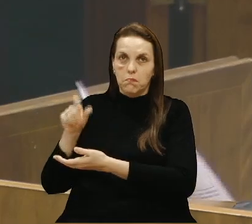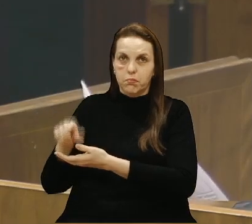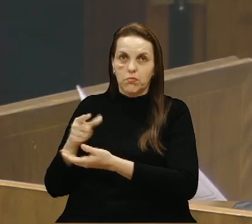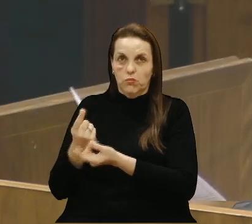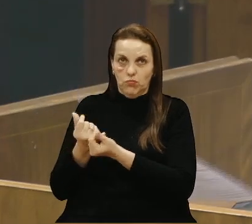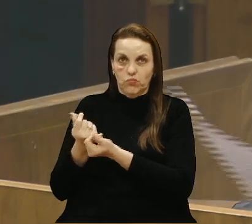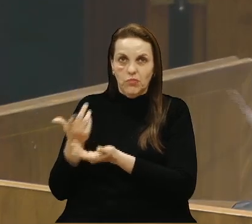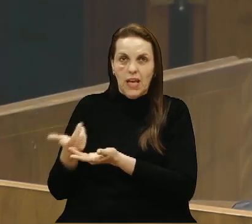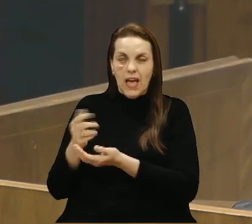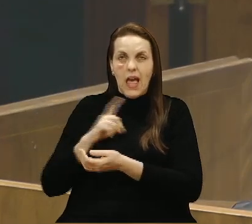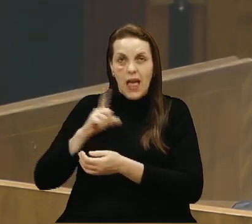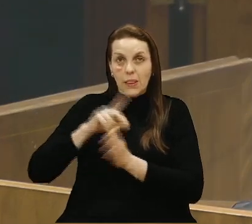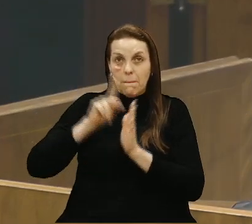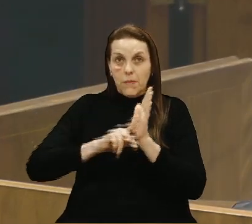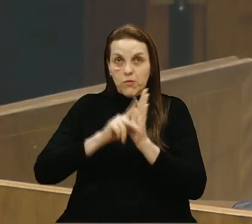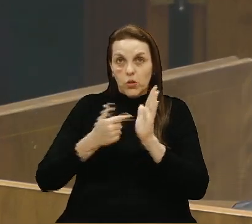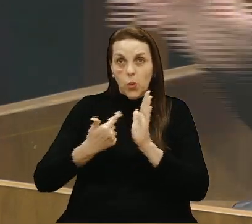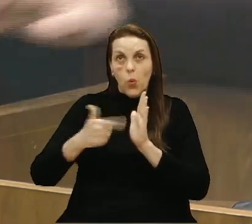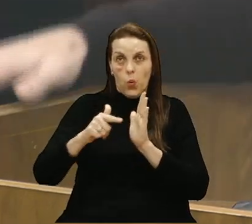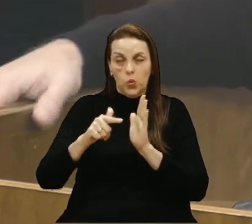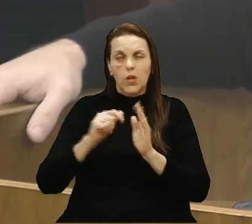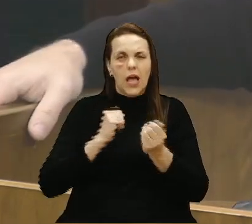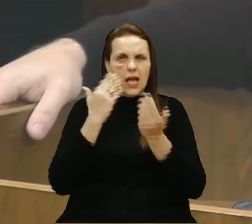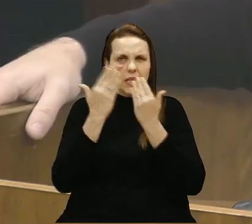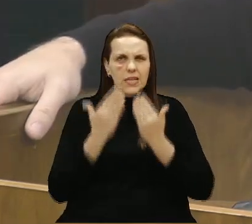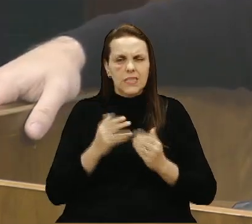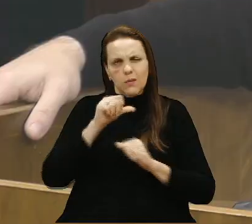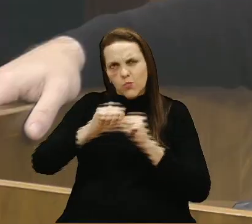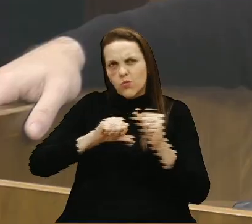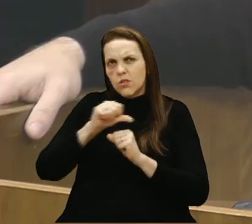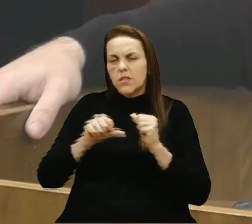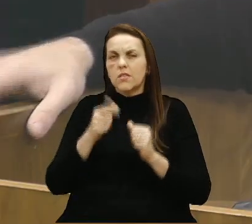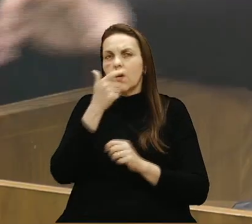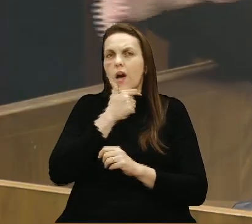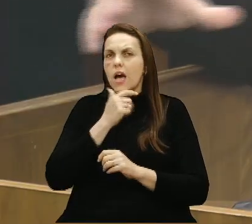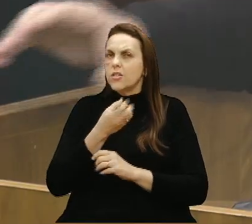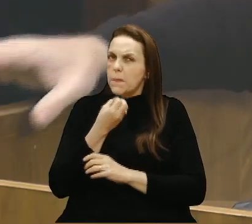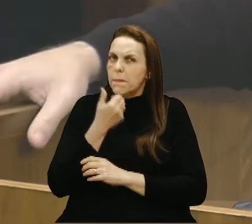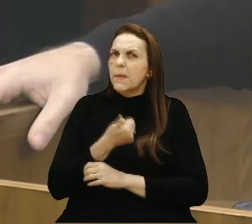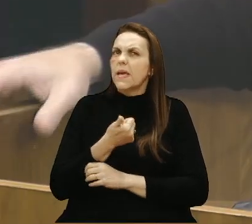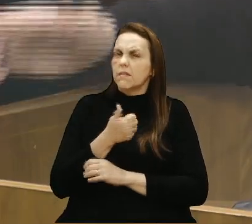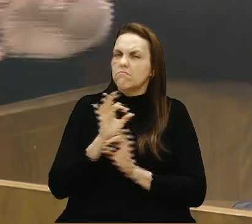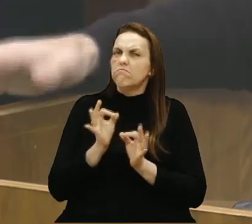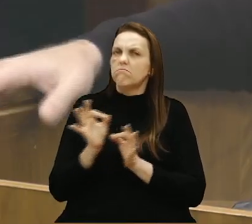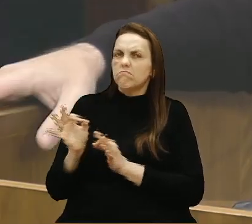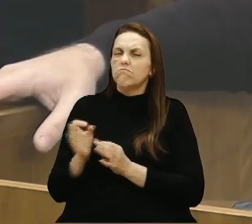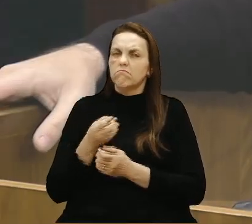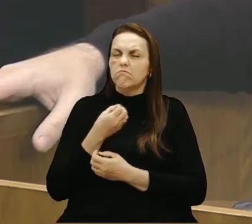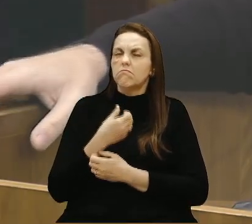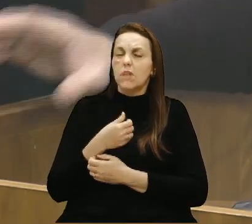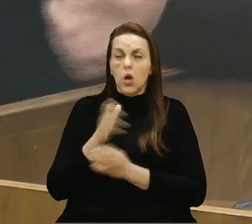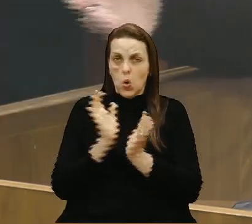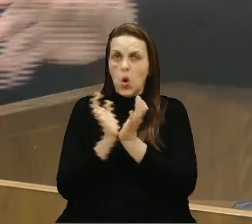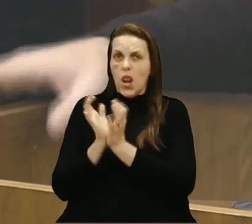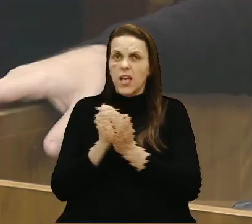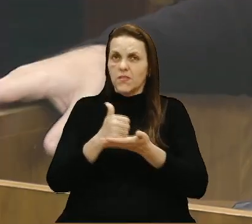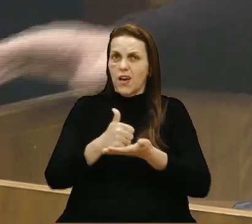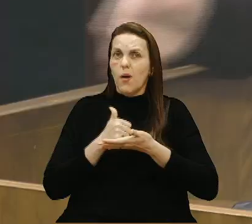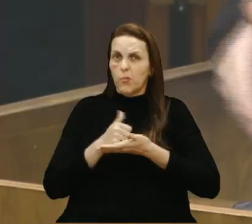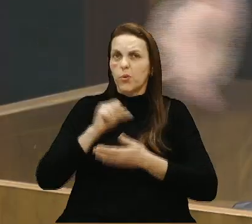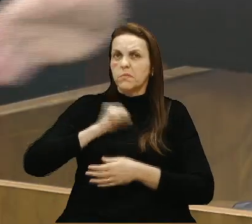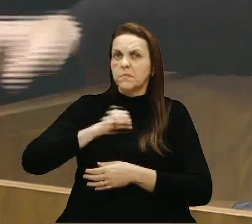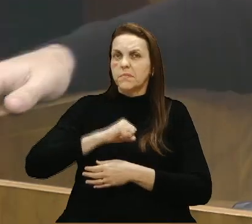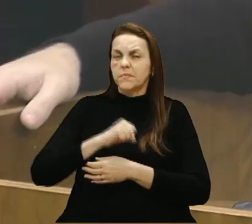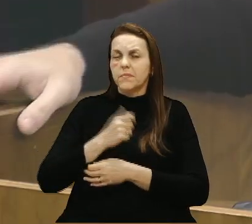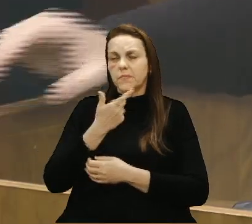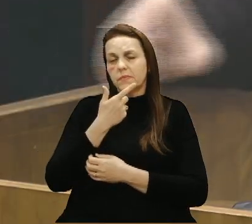projeto que a gente vai realizar algumas mudanças e eu acho que está sendo bem quisto aqui dentro. Eu acho que todos os colegas vão apoiar, porque todo mundo